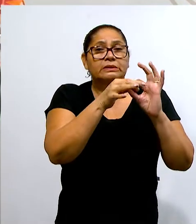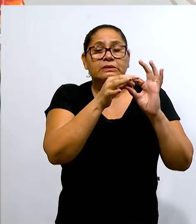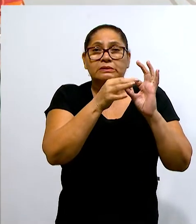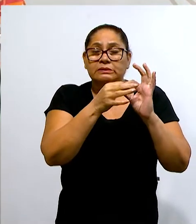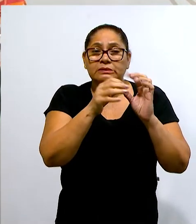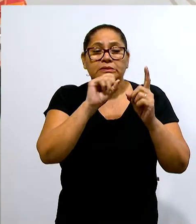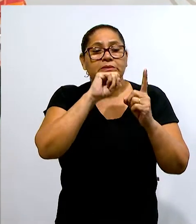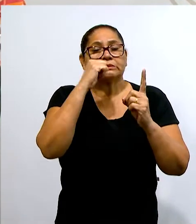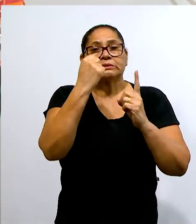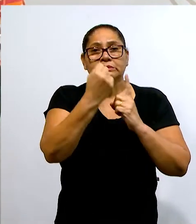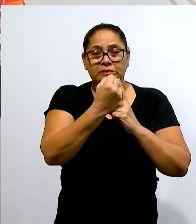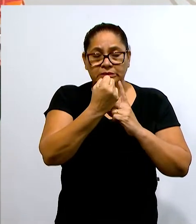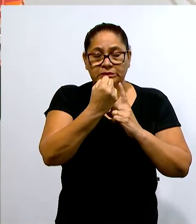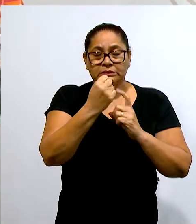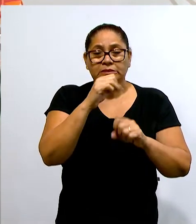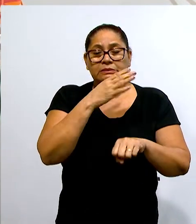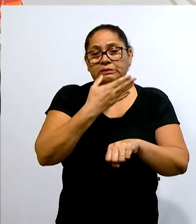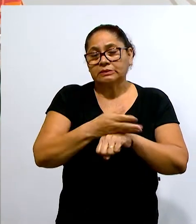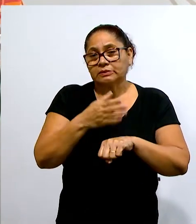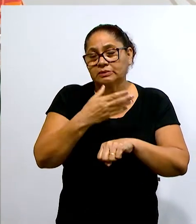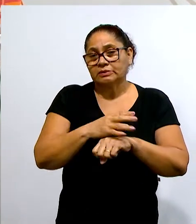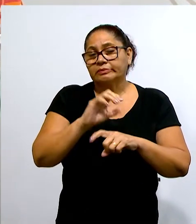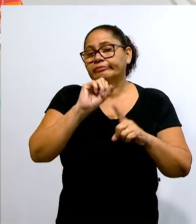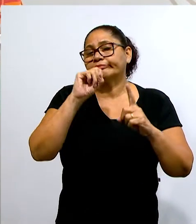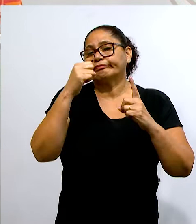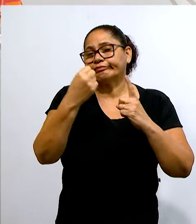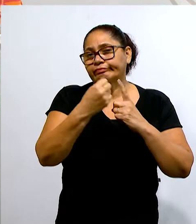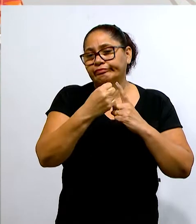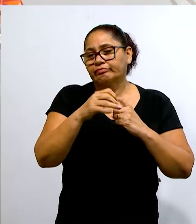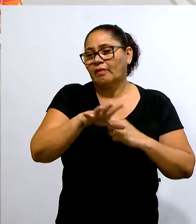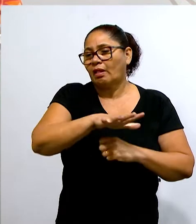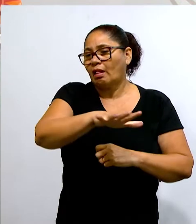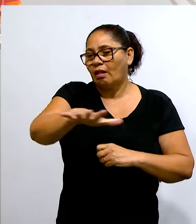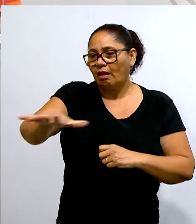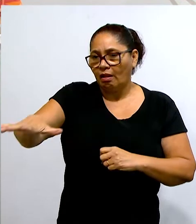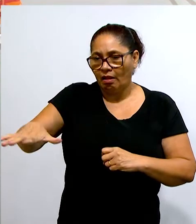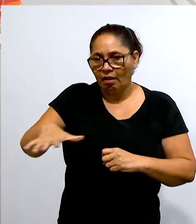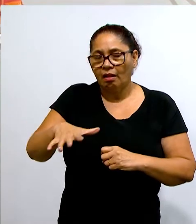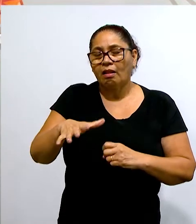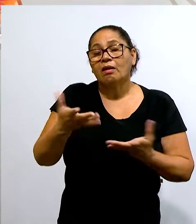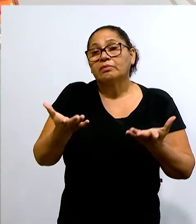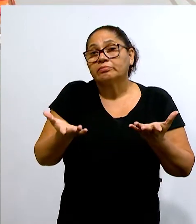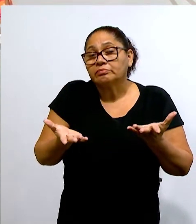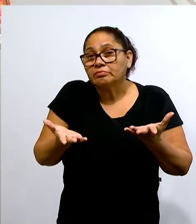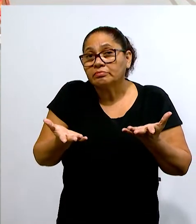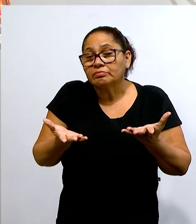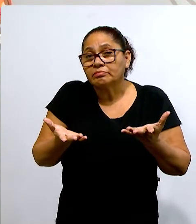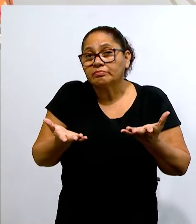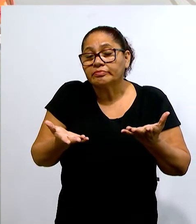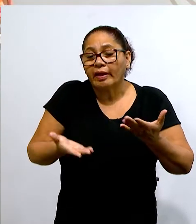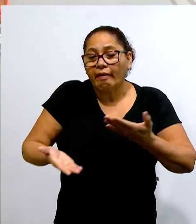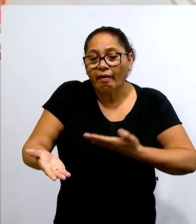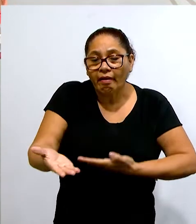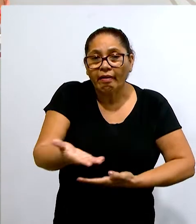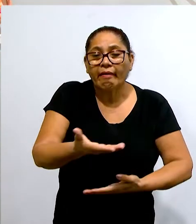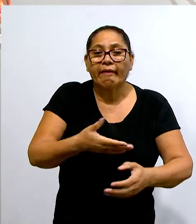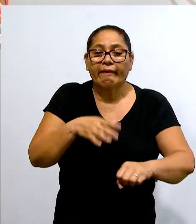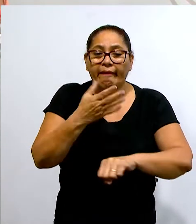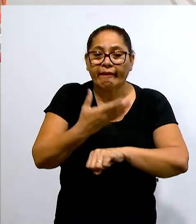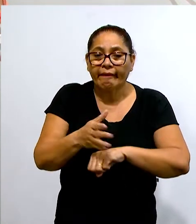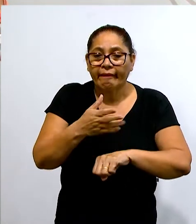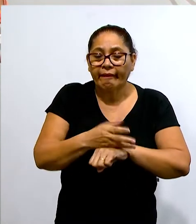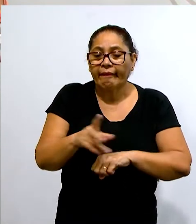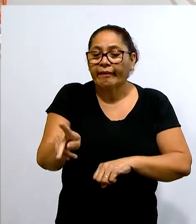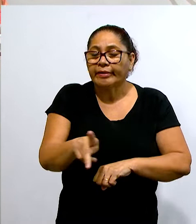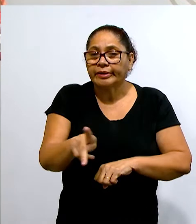ele vai para uma prática social mais ampla, e aí eu tenho que relacionar com a minha prática docente, com a minha